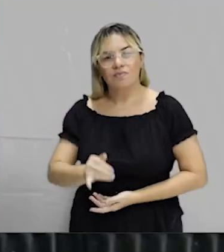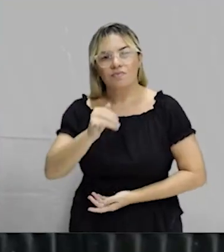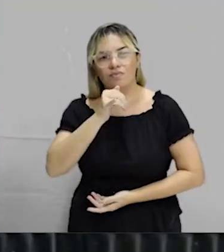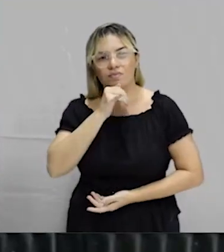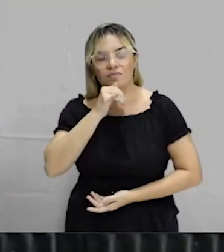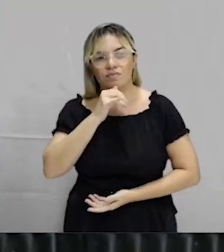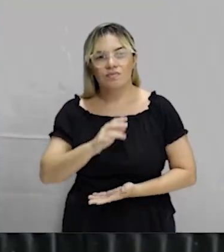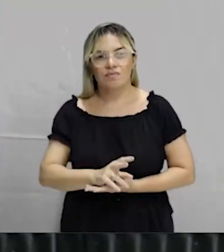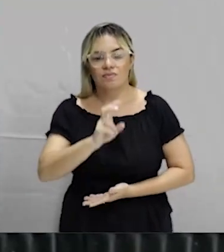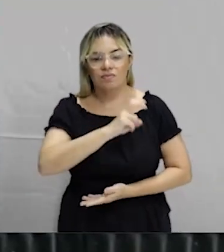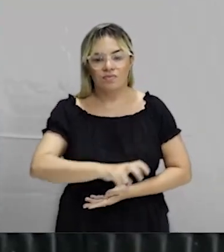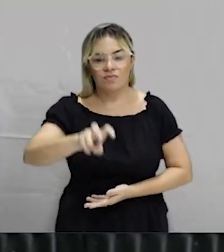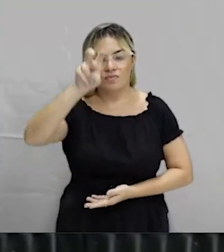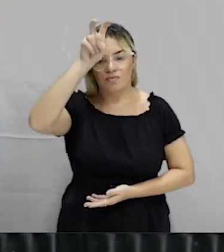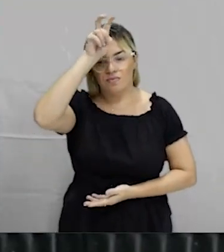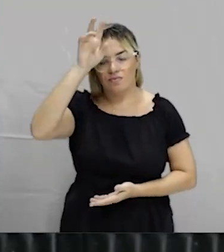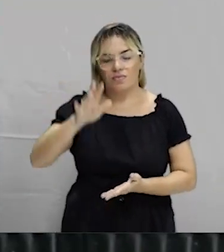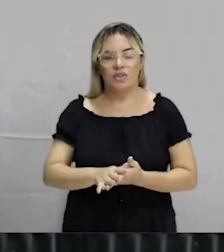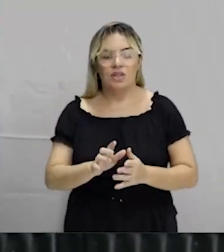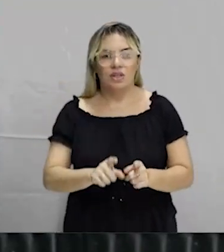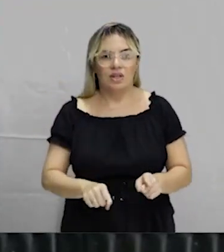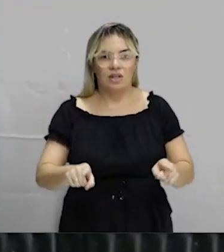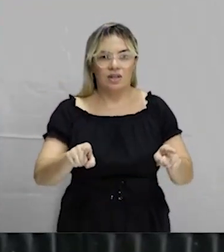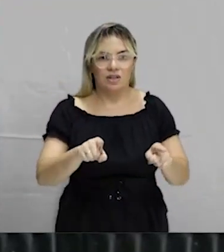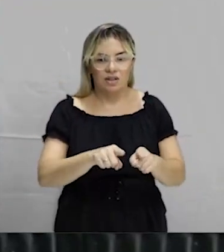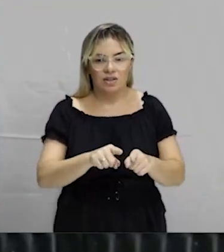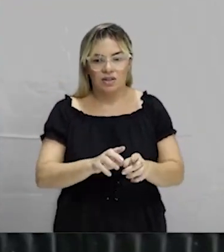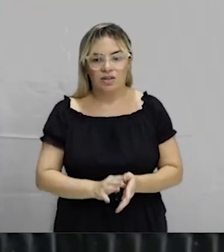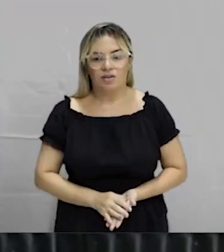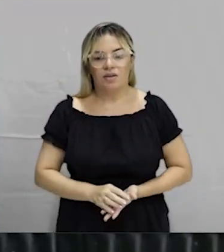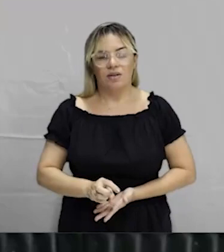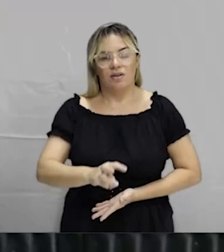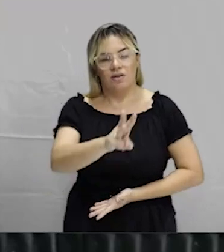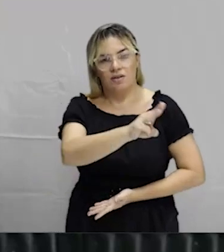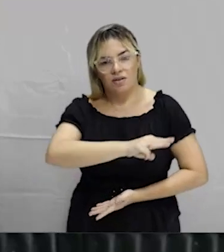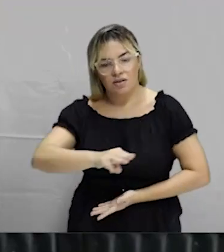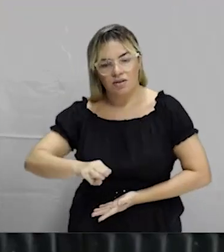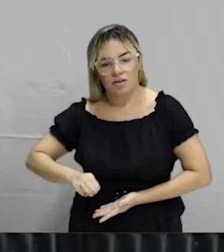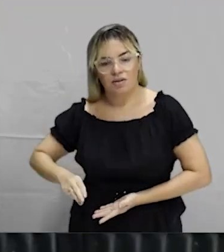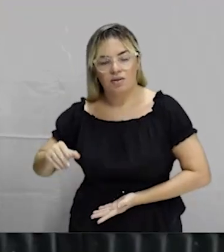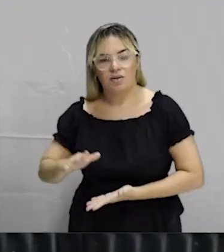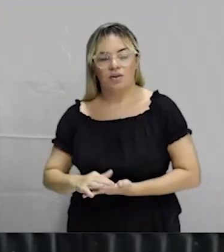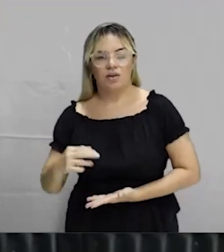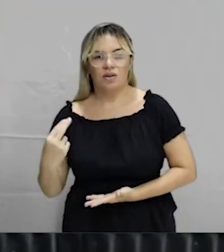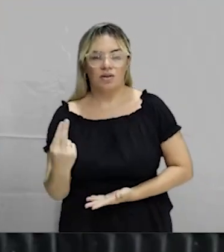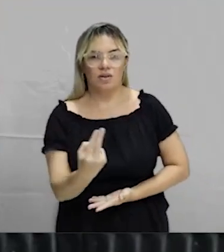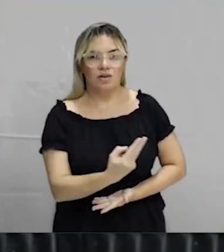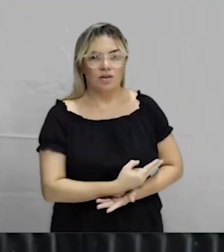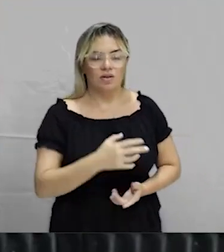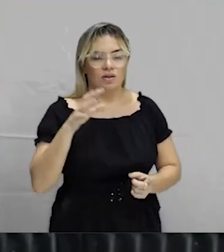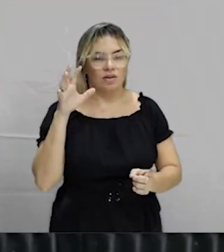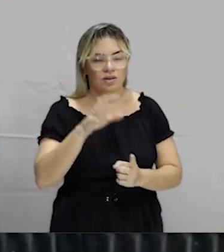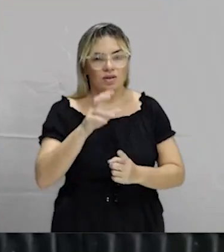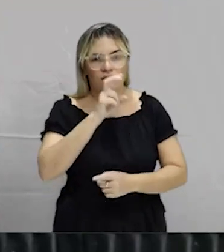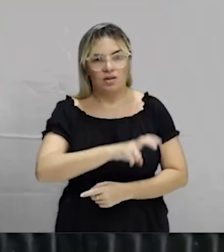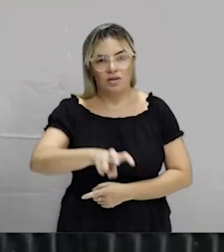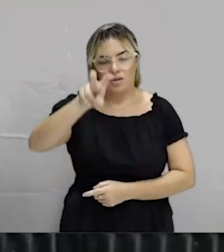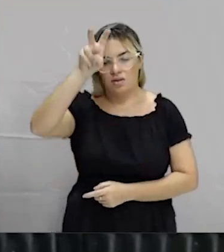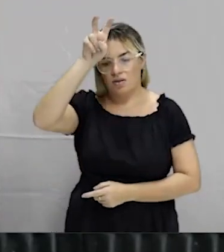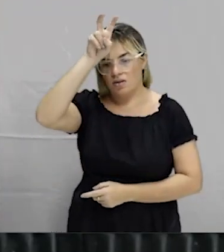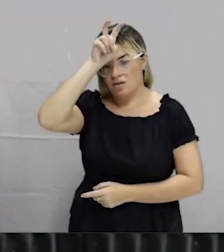egípcia e até mesmo mesopotâmica. Nós teremos a influência egípcia